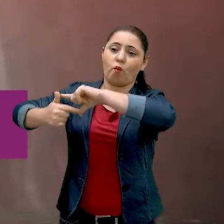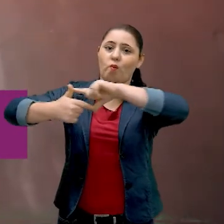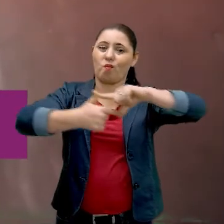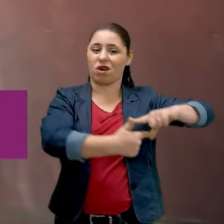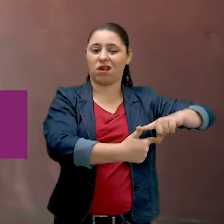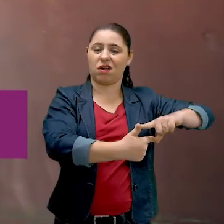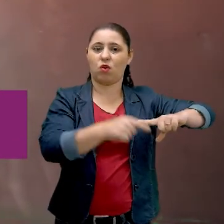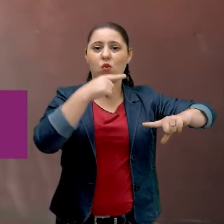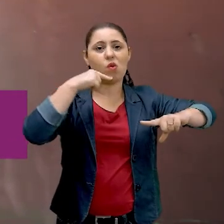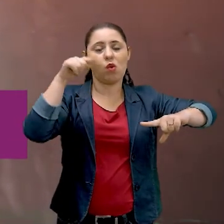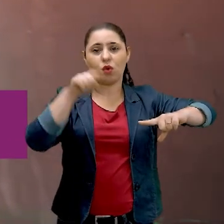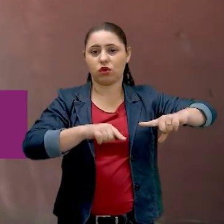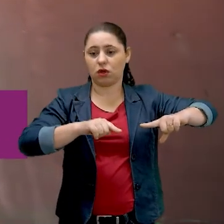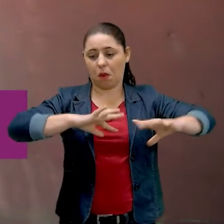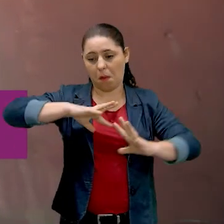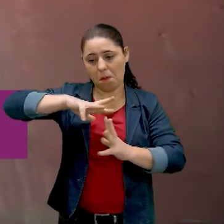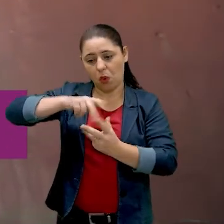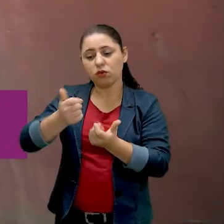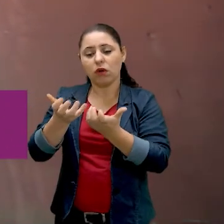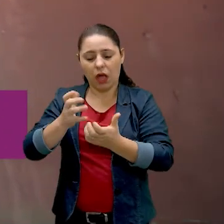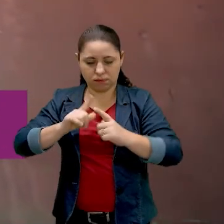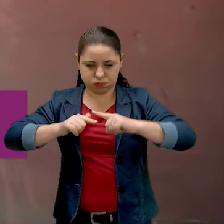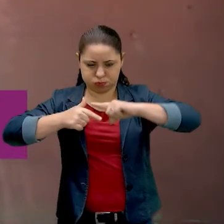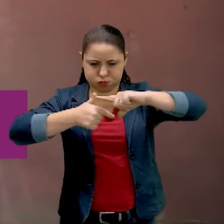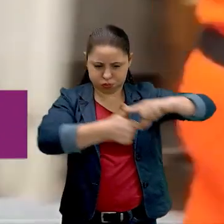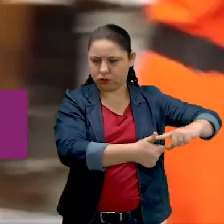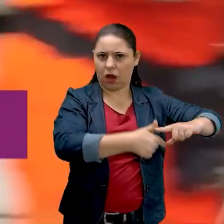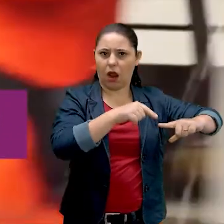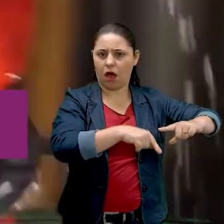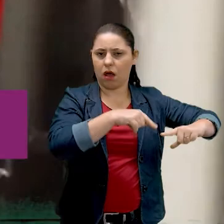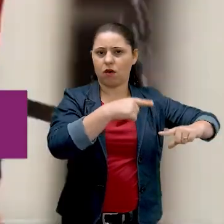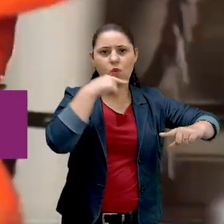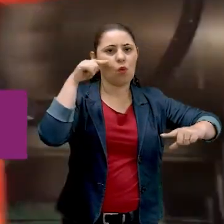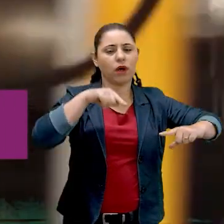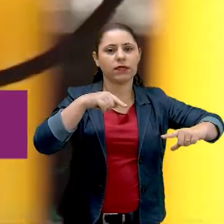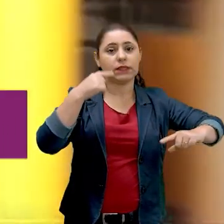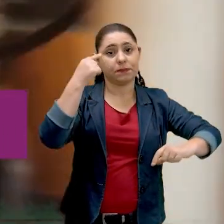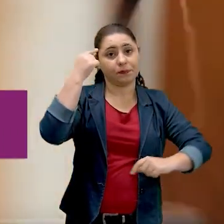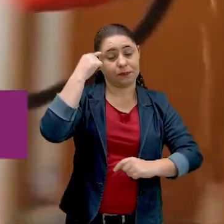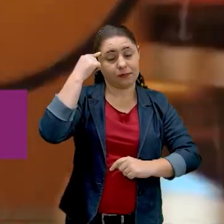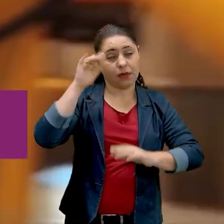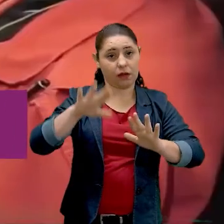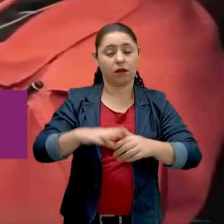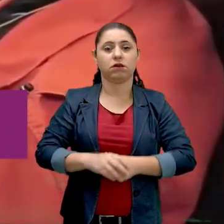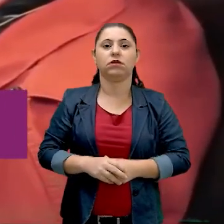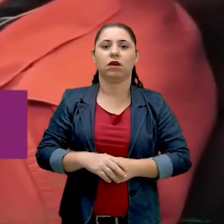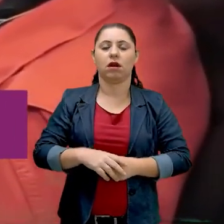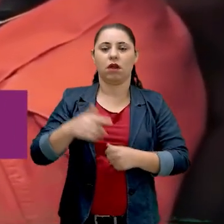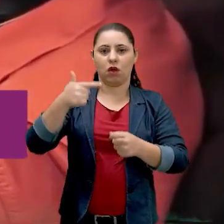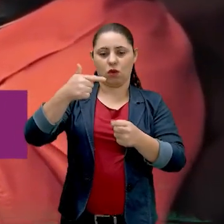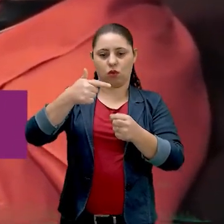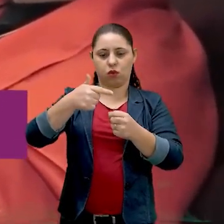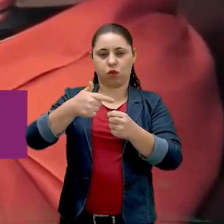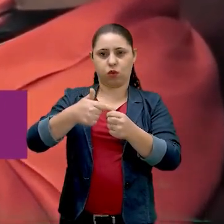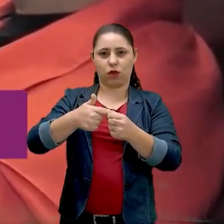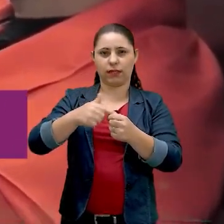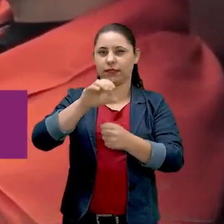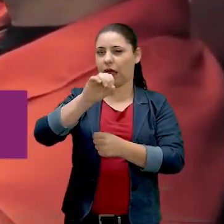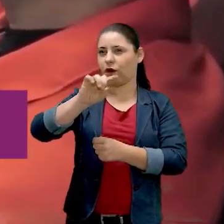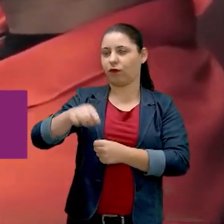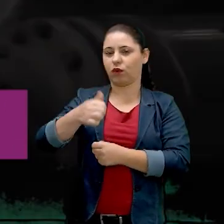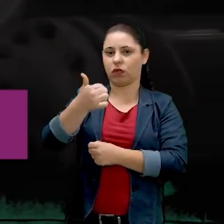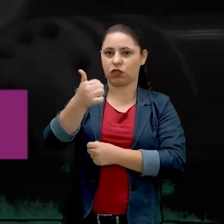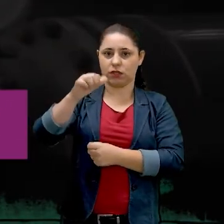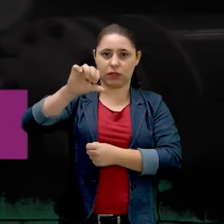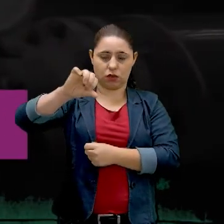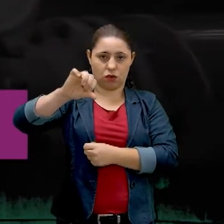ideia é o isolamento da Rússia. Essa é uma ideia. Veja a situação, por exemplo, do petróleo russo. A gente não depende do petróleo